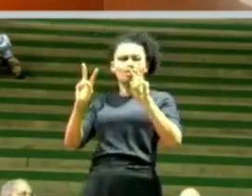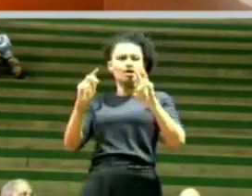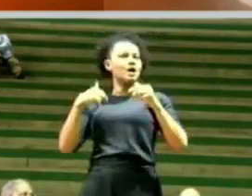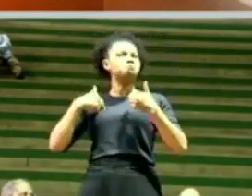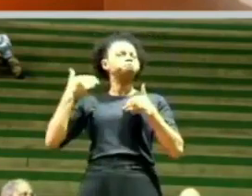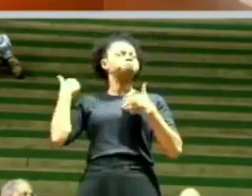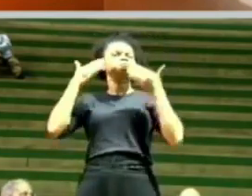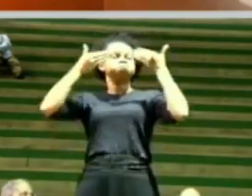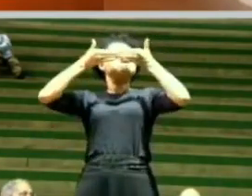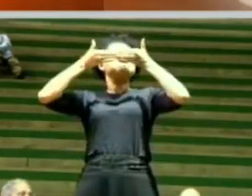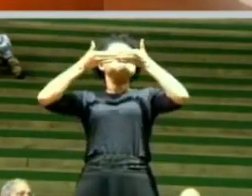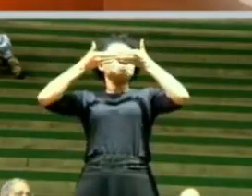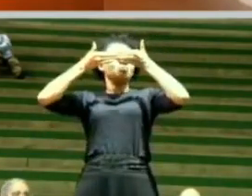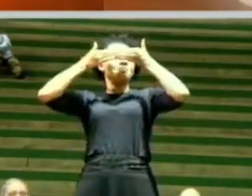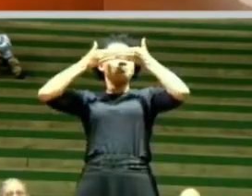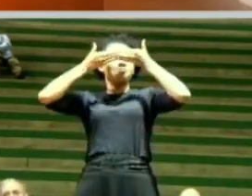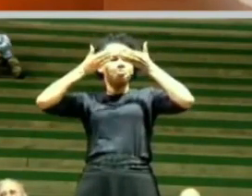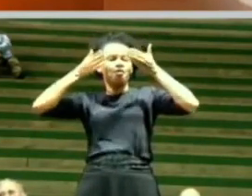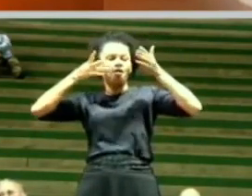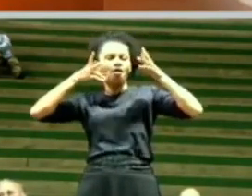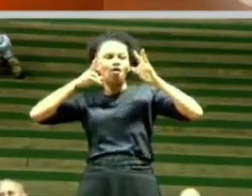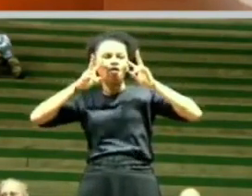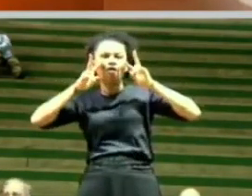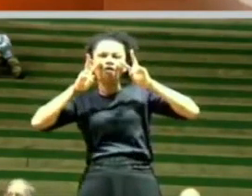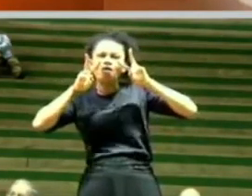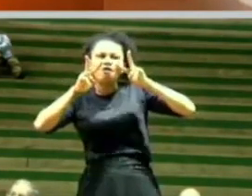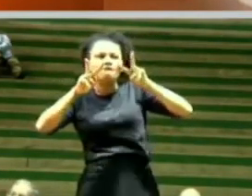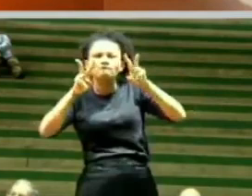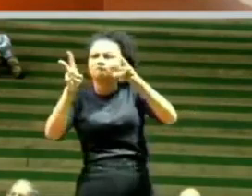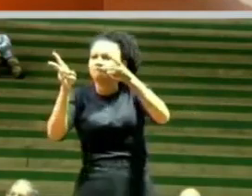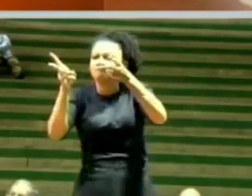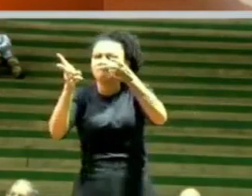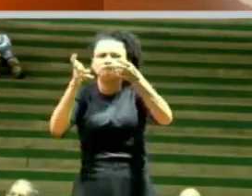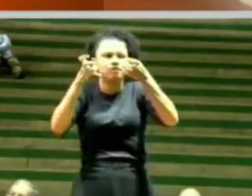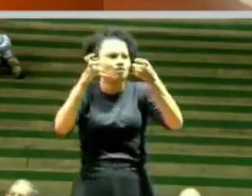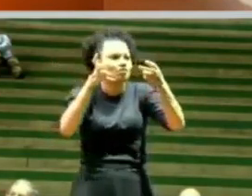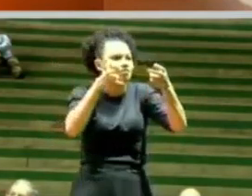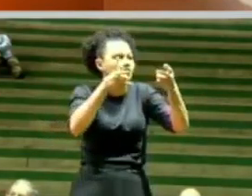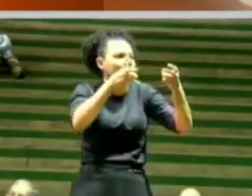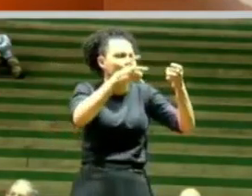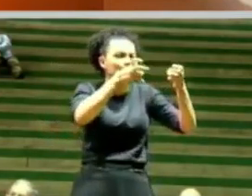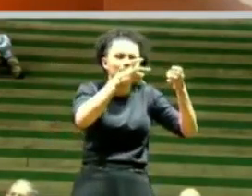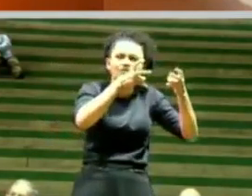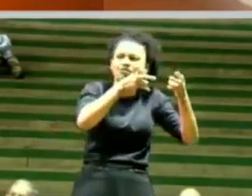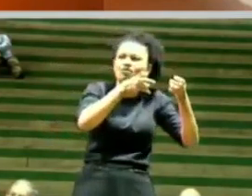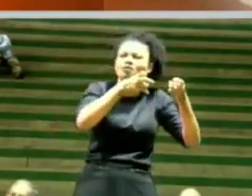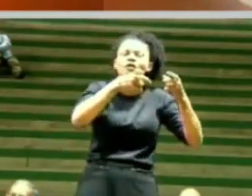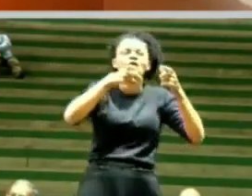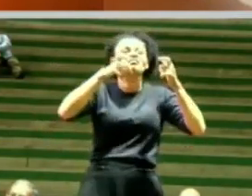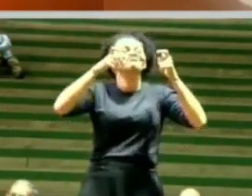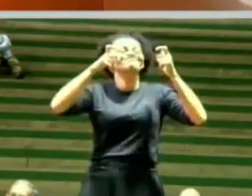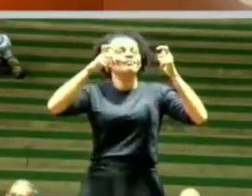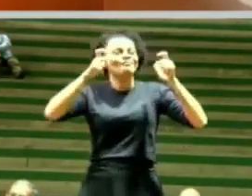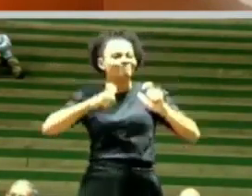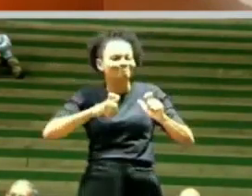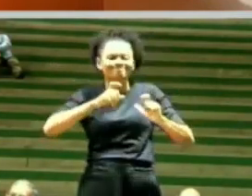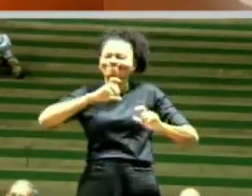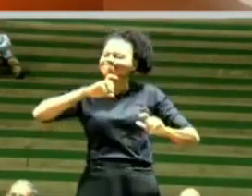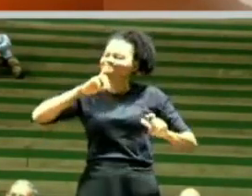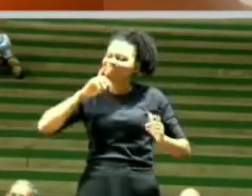era capaz de ver. E o que é que ele percebe? Ele percebe onde